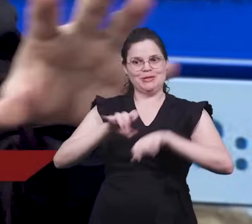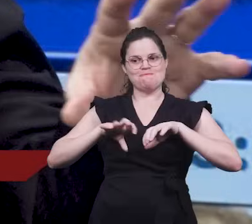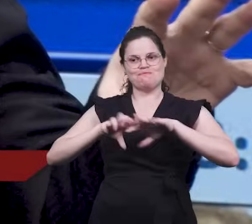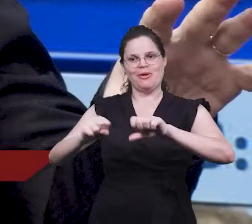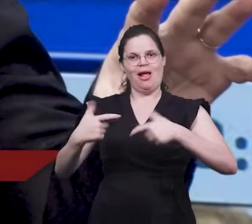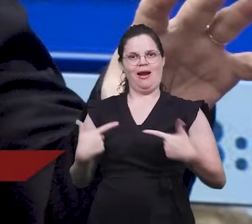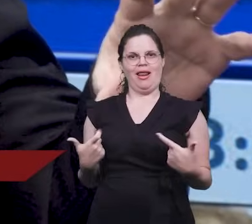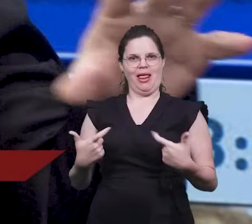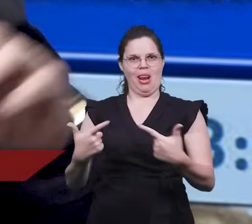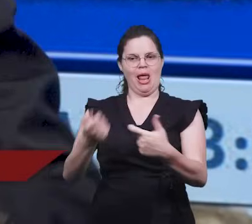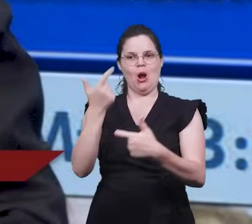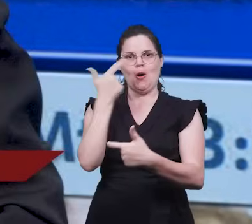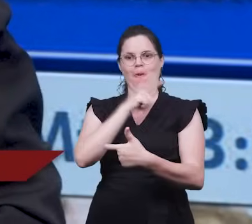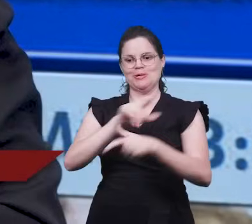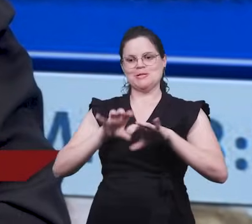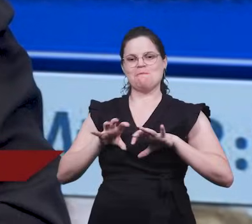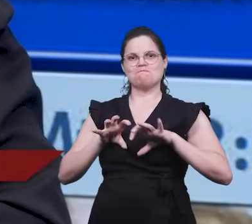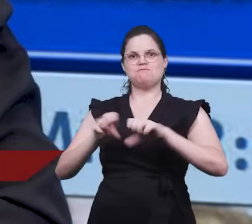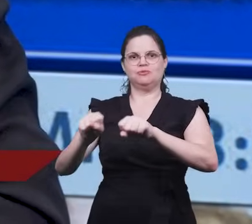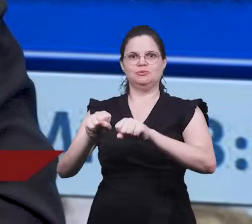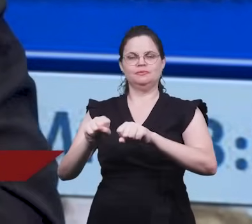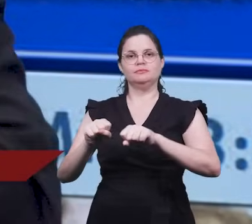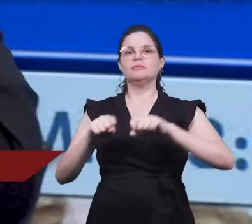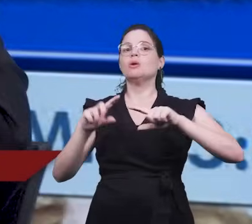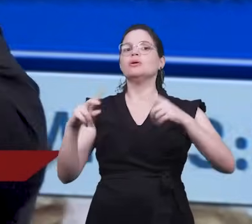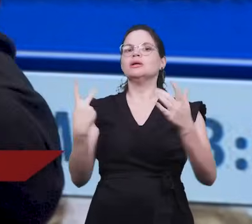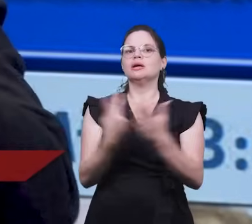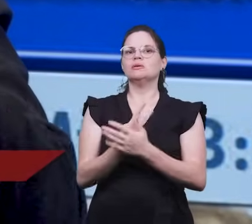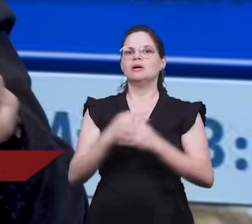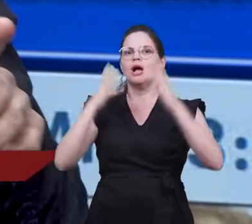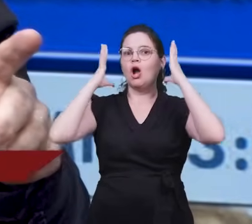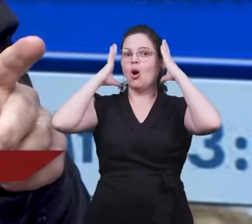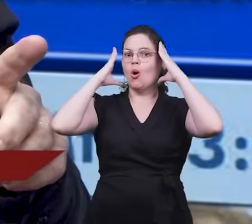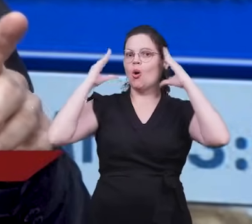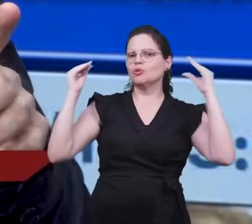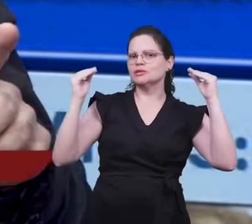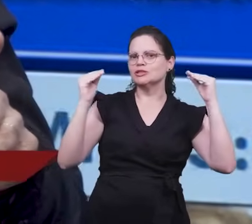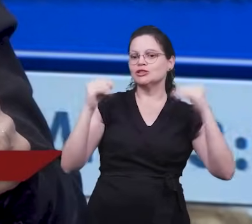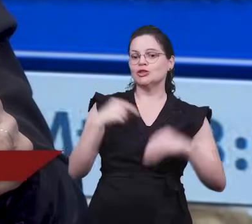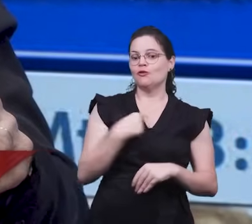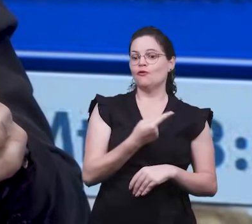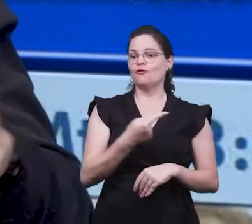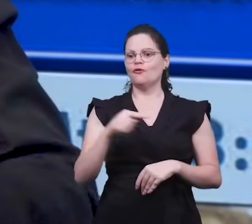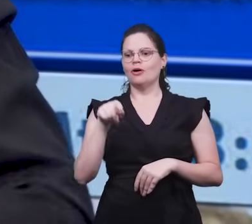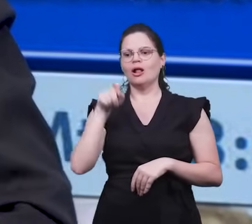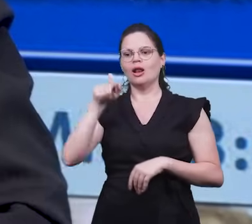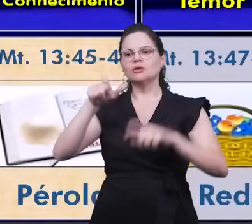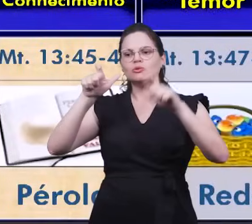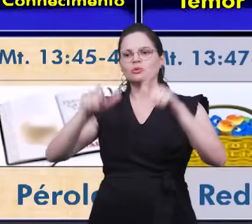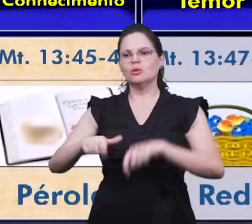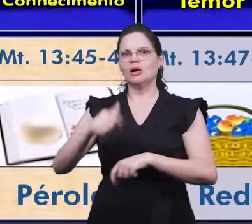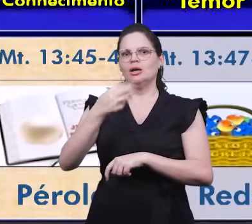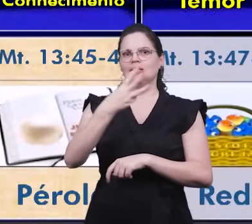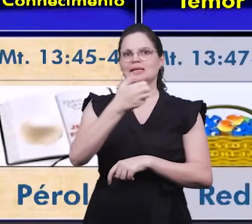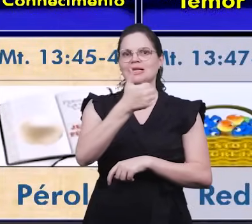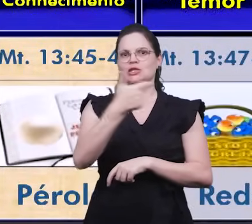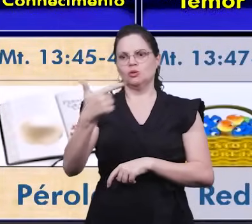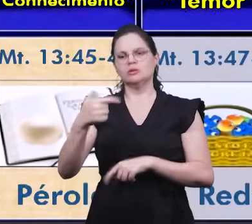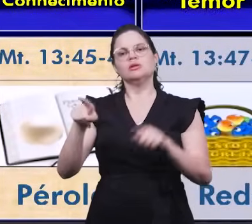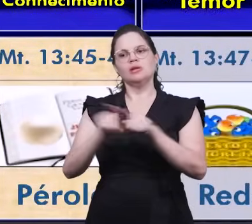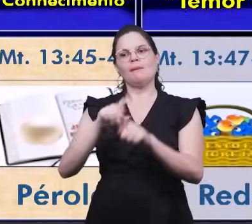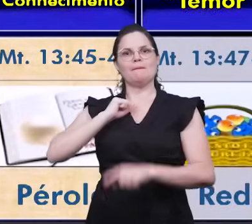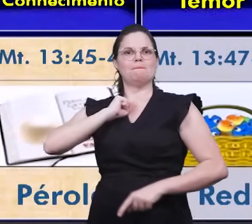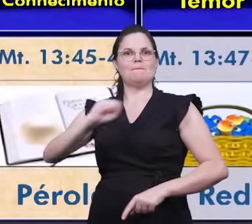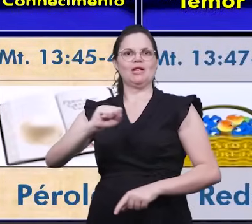estava lá fazendo guerra lá, e Constantino foi lá, em 312, foi lá e matou